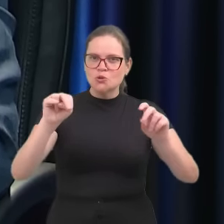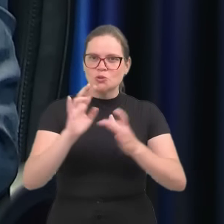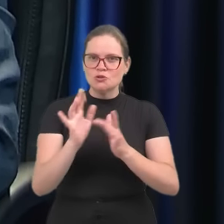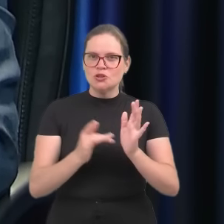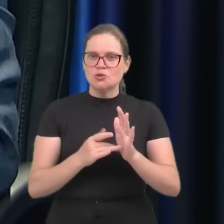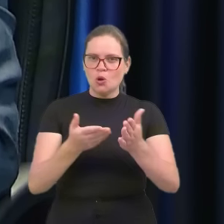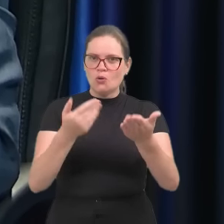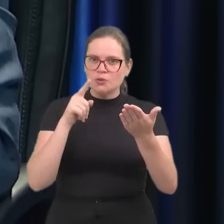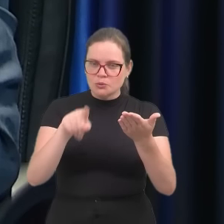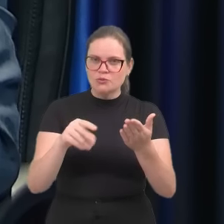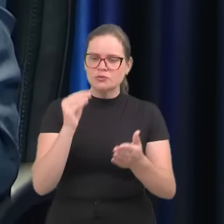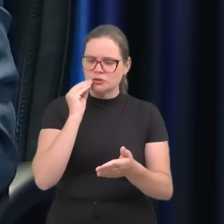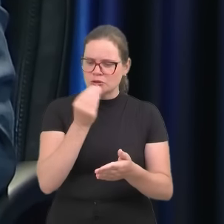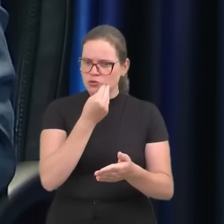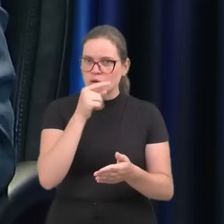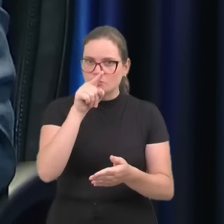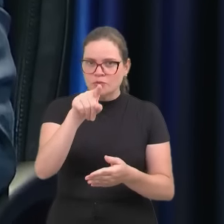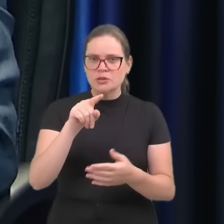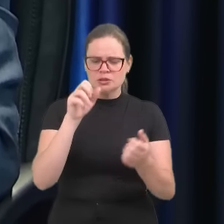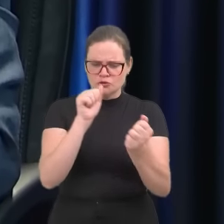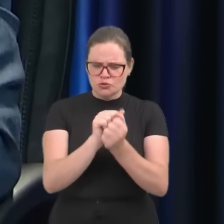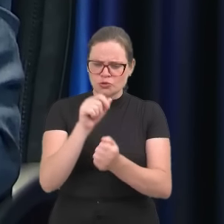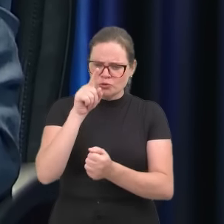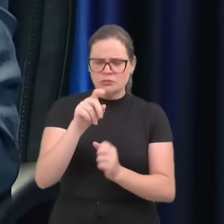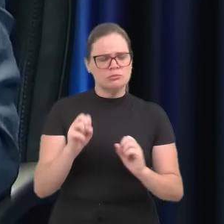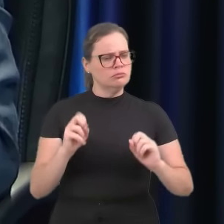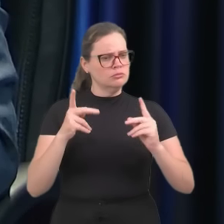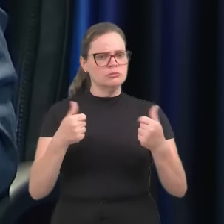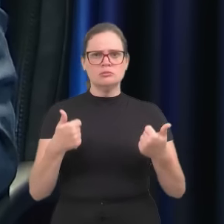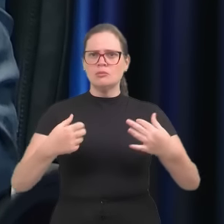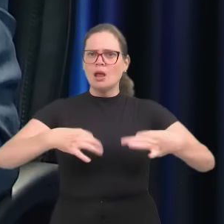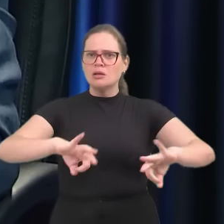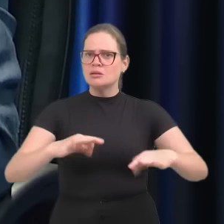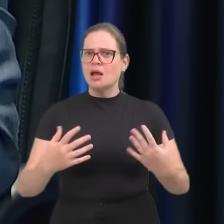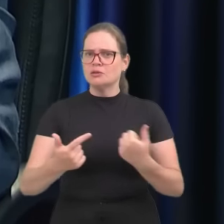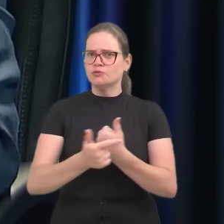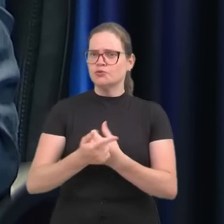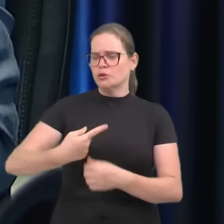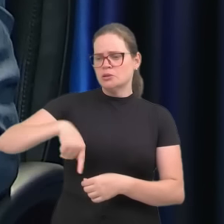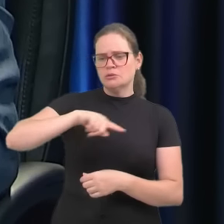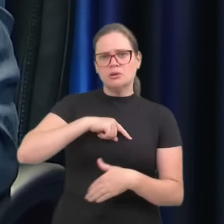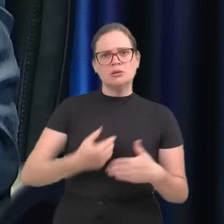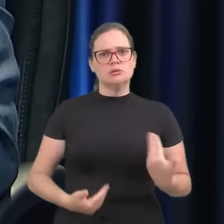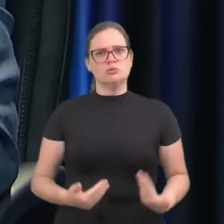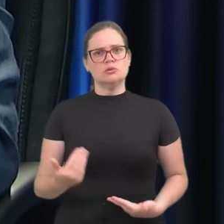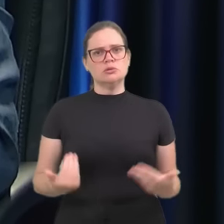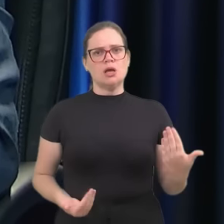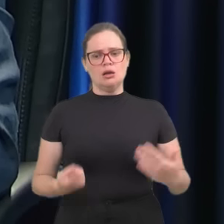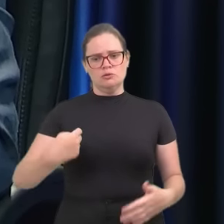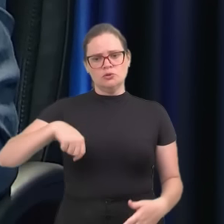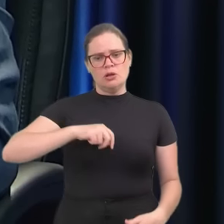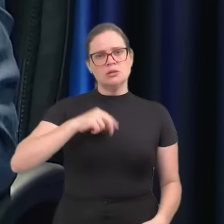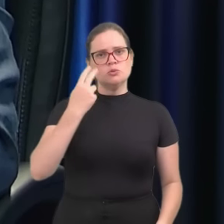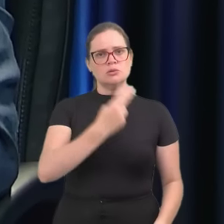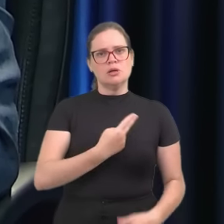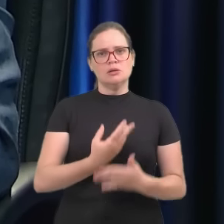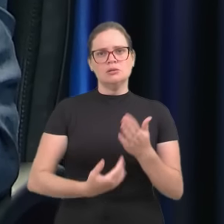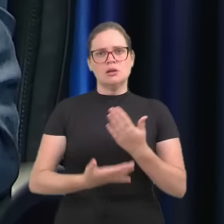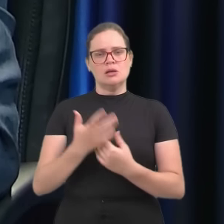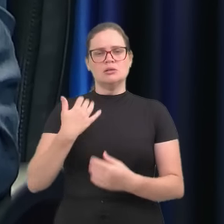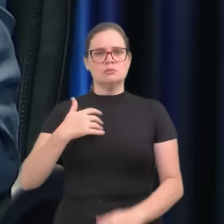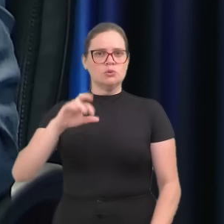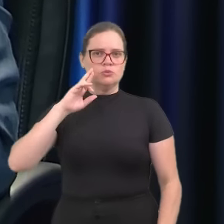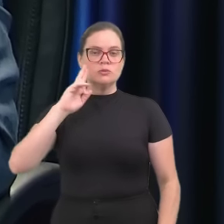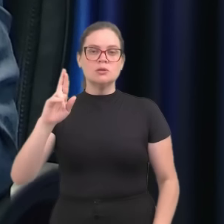é? Te convidou, orou por você, jejuou por você, está tudo certo. É a função da igreja, é a função do